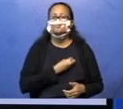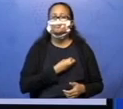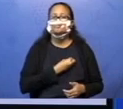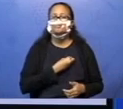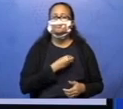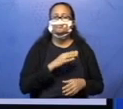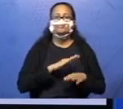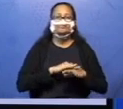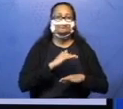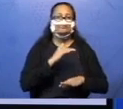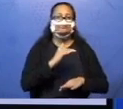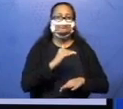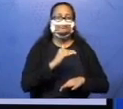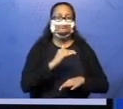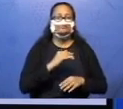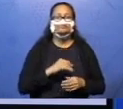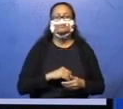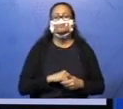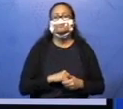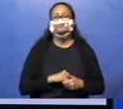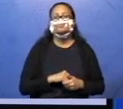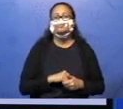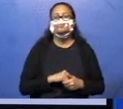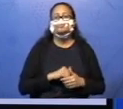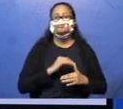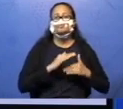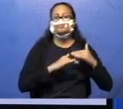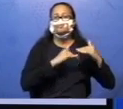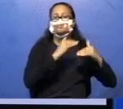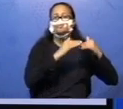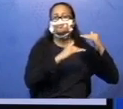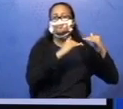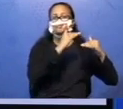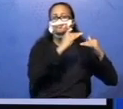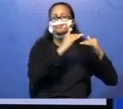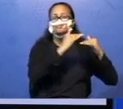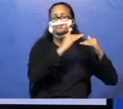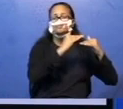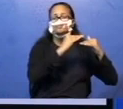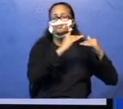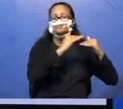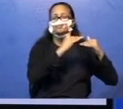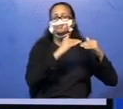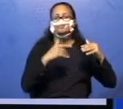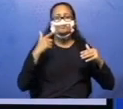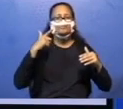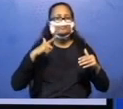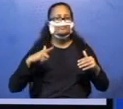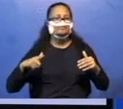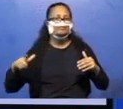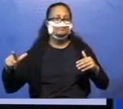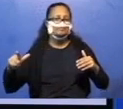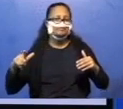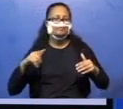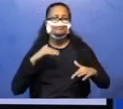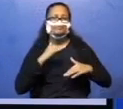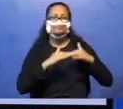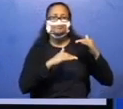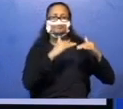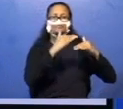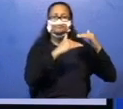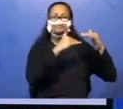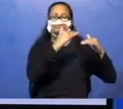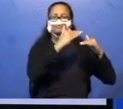viver mais, que se desenvolveu e continua se desenvolvendo